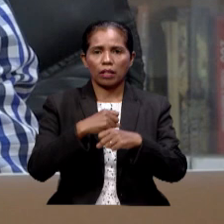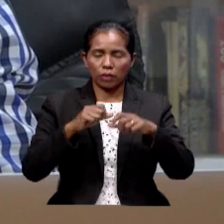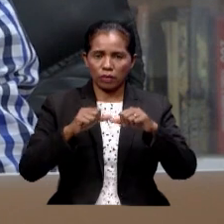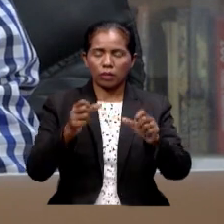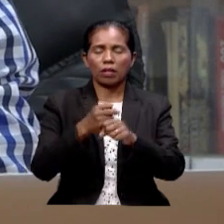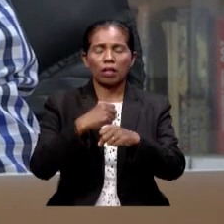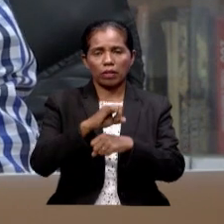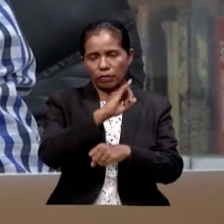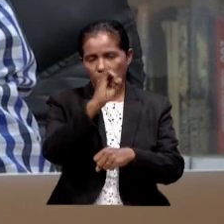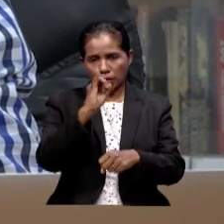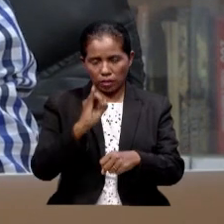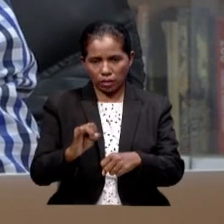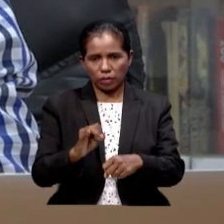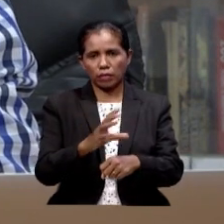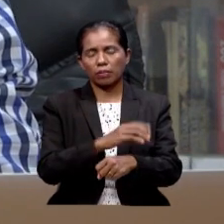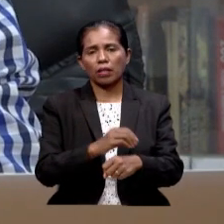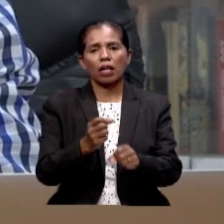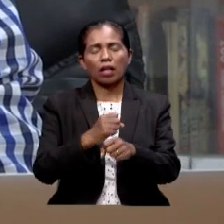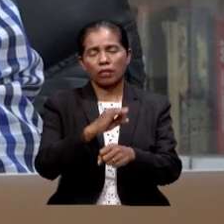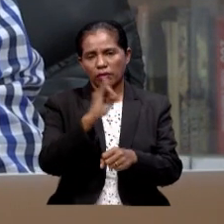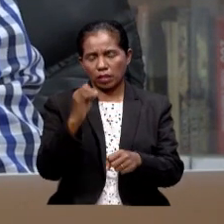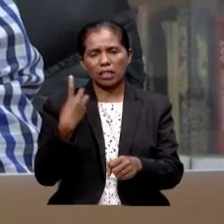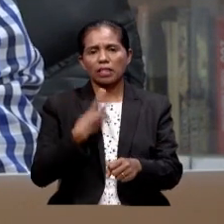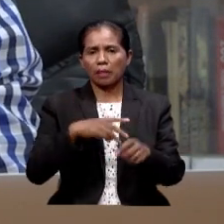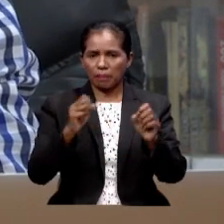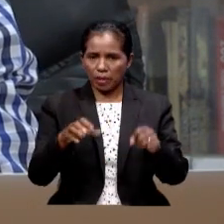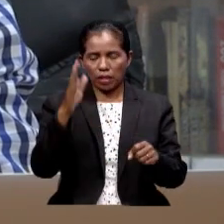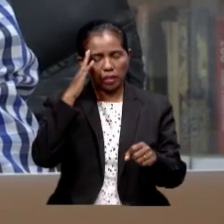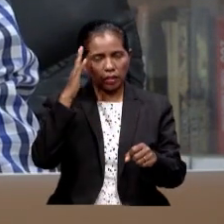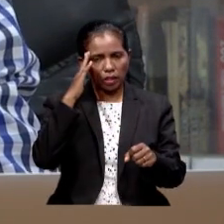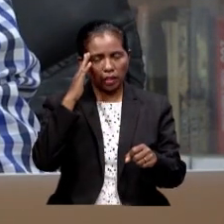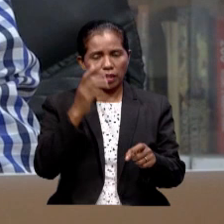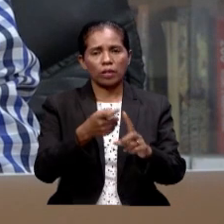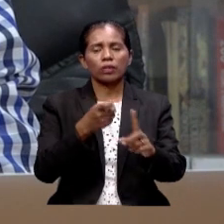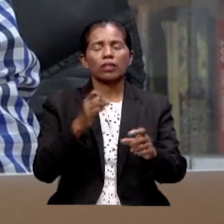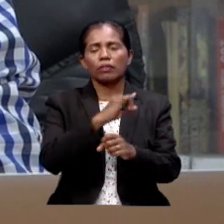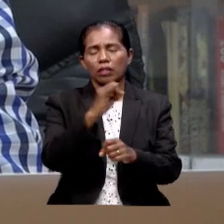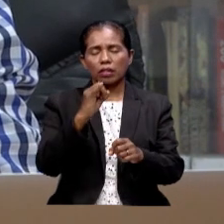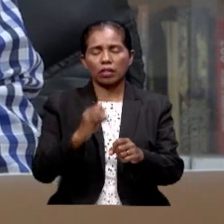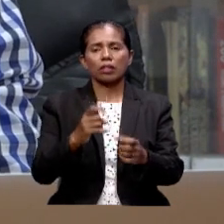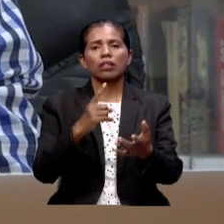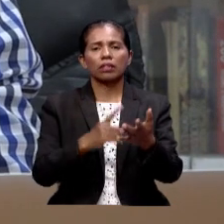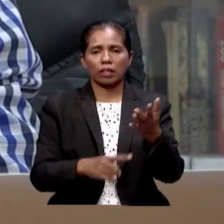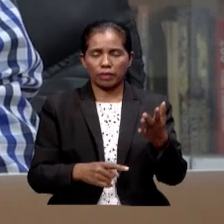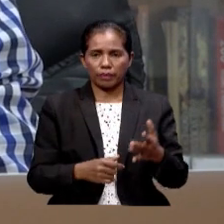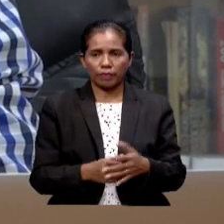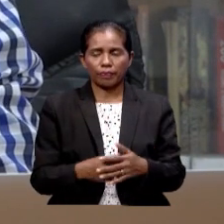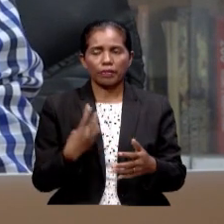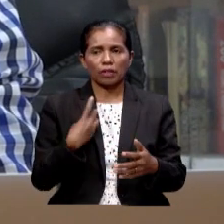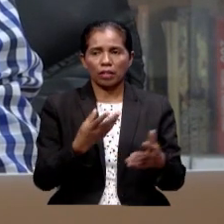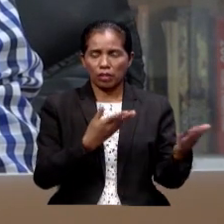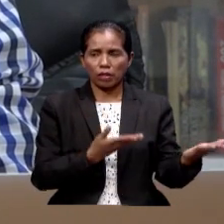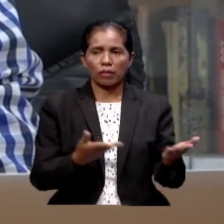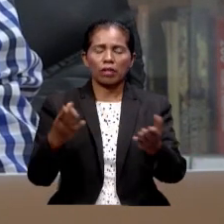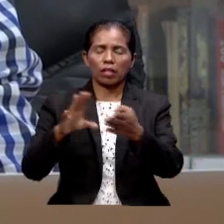investigação parceiro hosi investigação mas ita bele tene finalidade hosi investigação né dia não isso ita foi harga auto